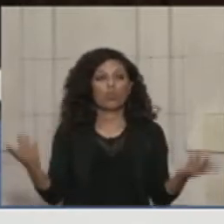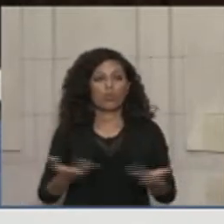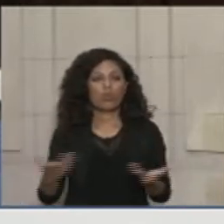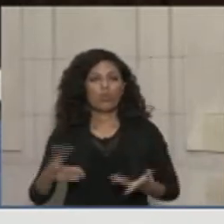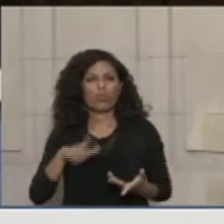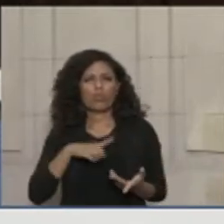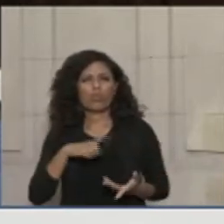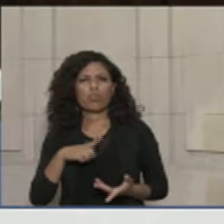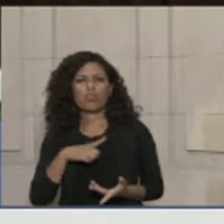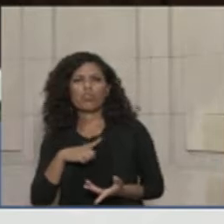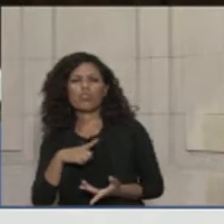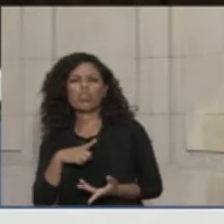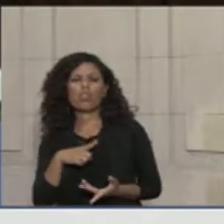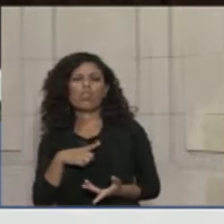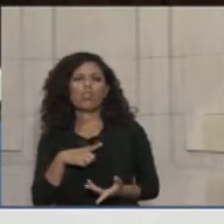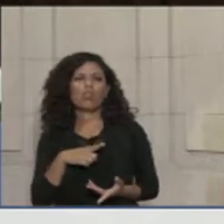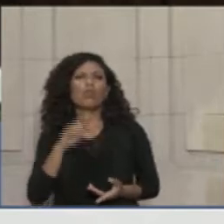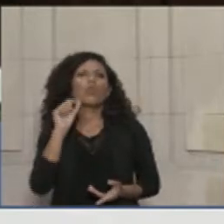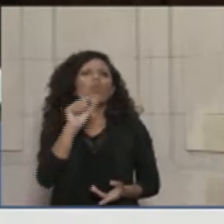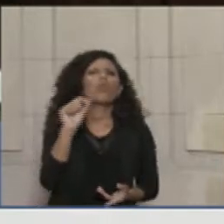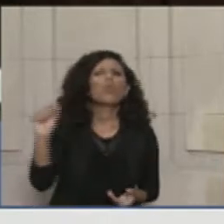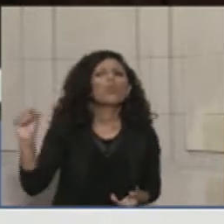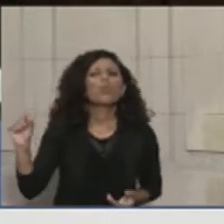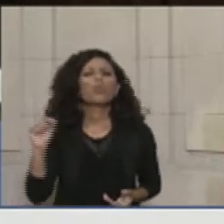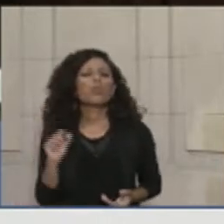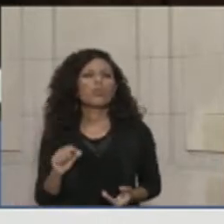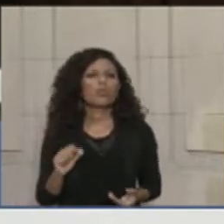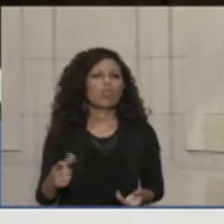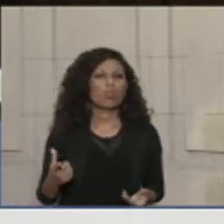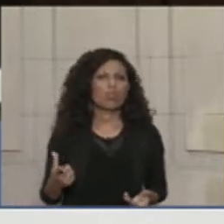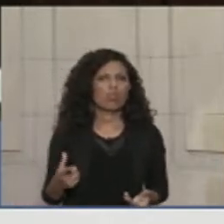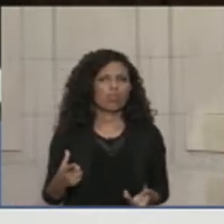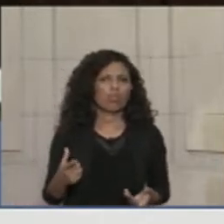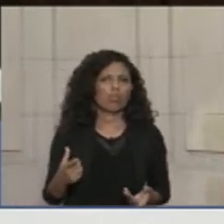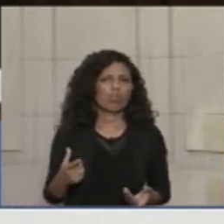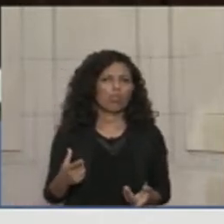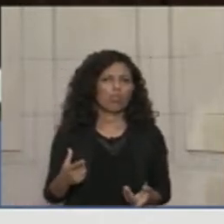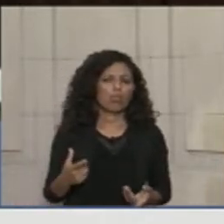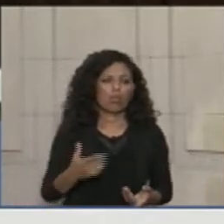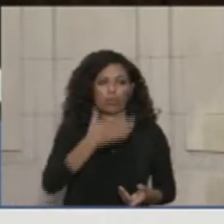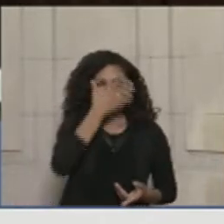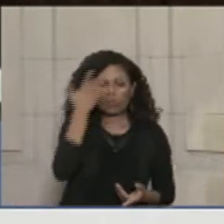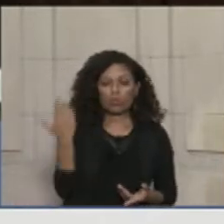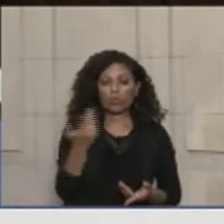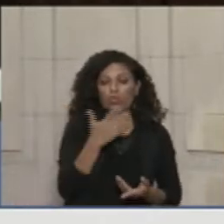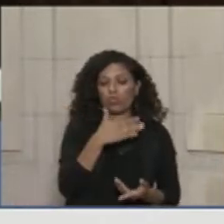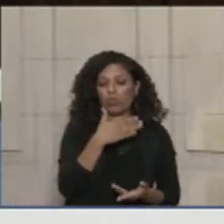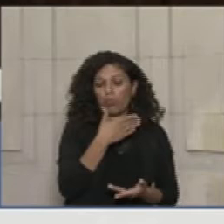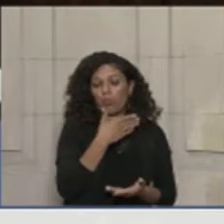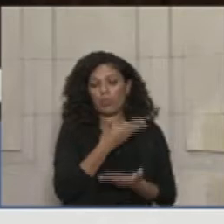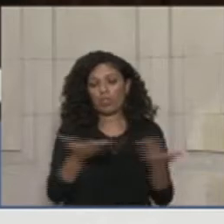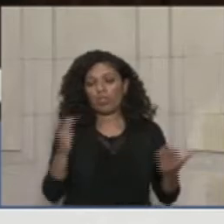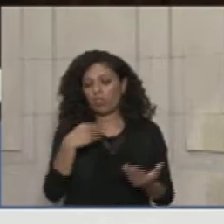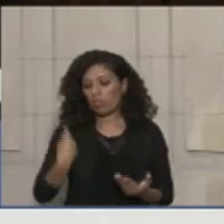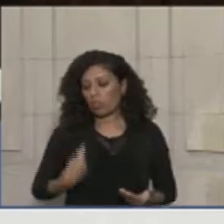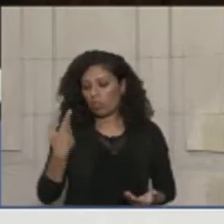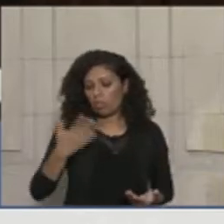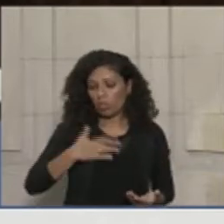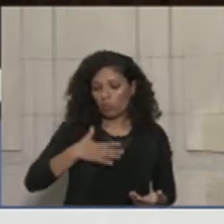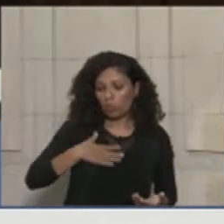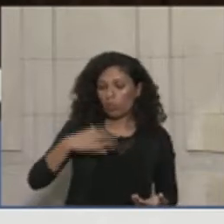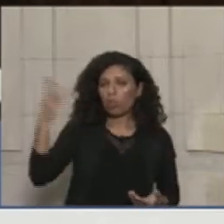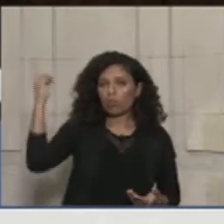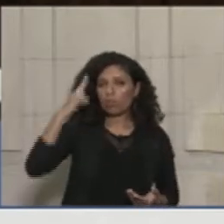em jogo em cada situação, como situações que vitimaram a minha companheira de partido, Marielle Franco,